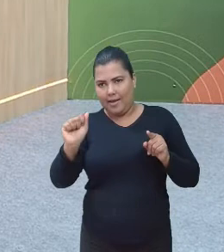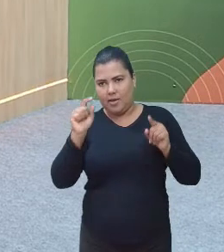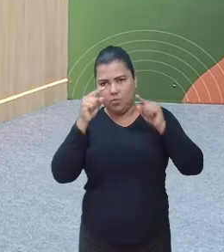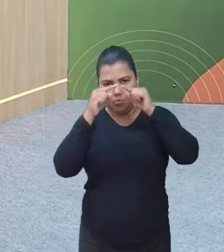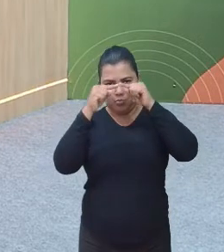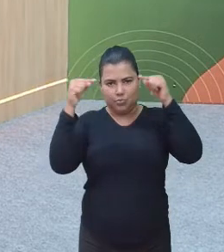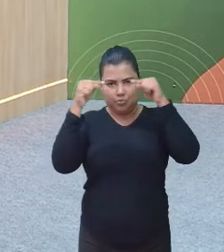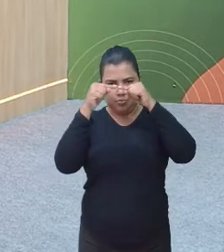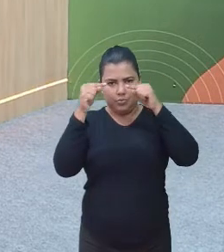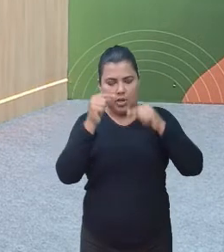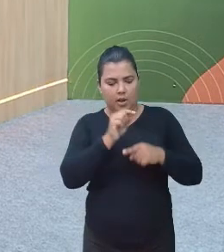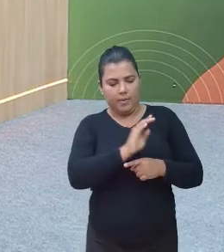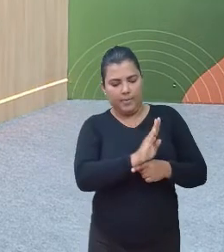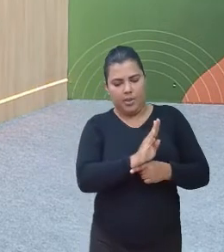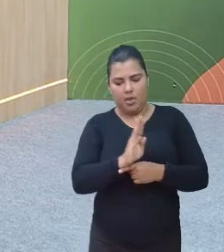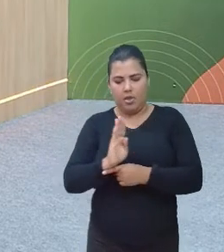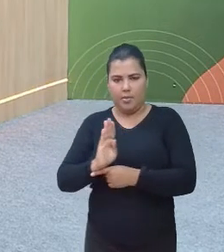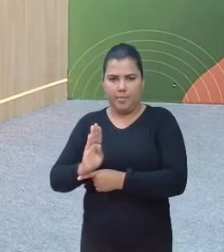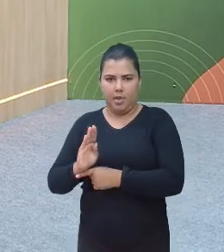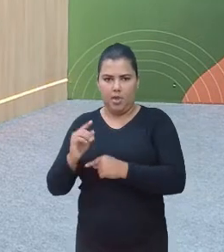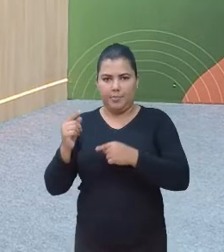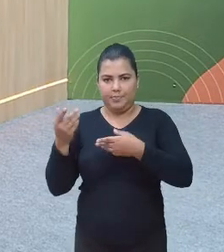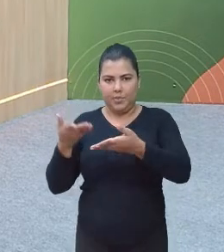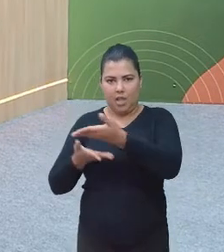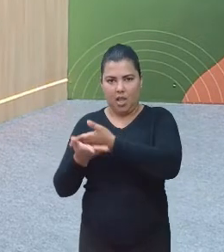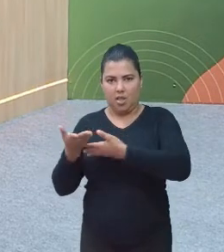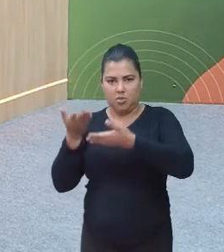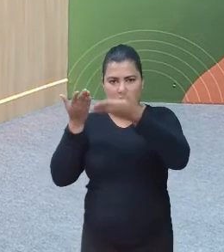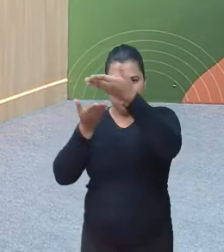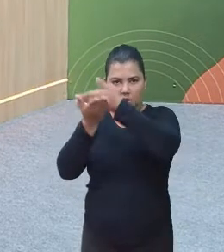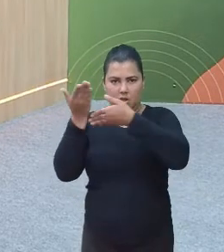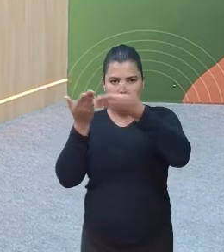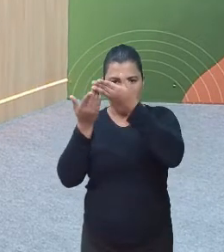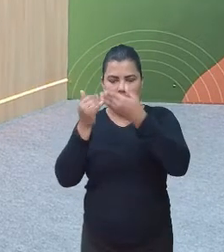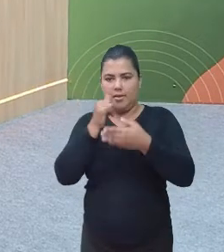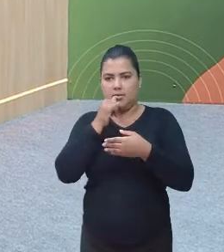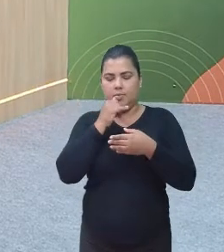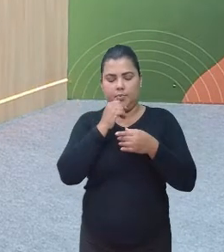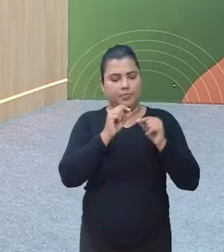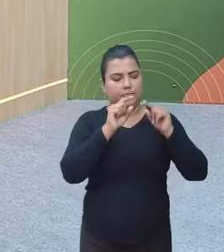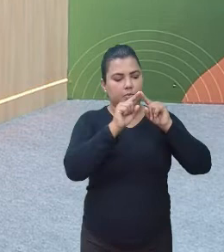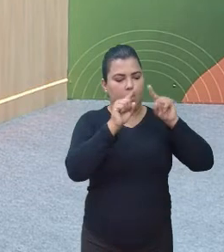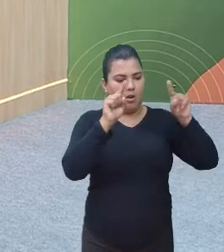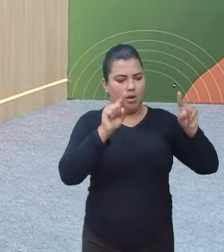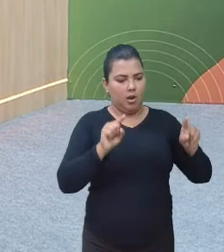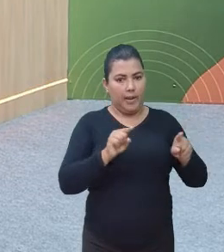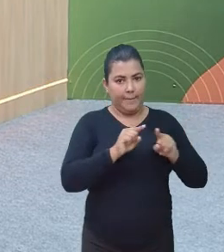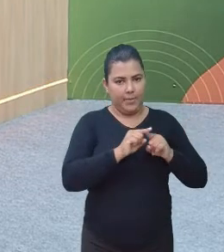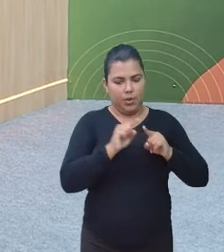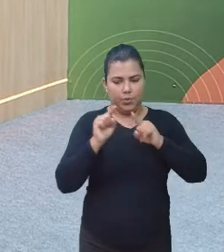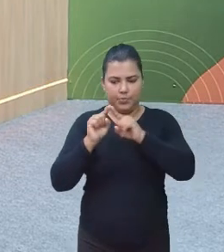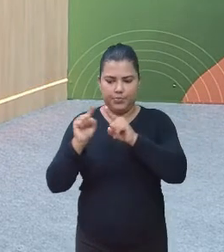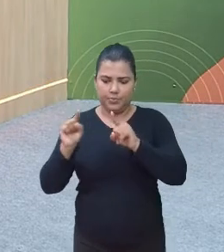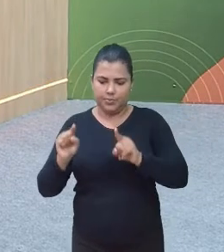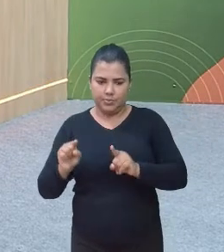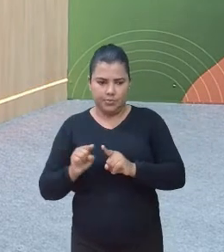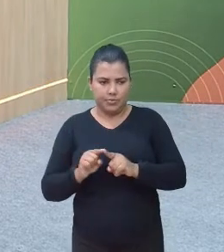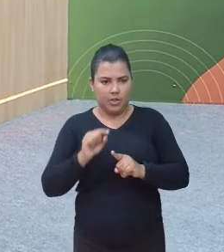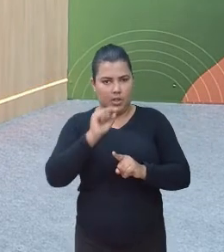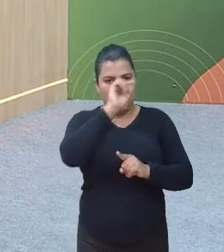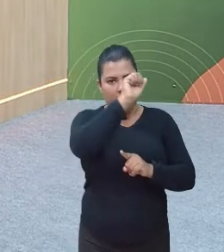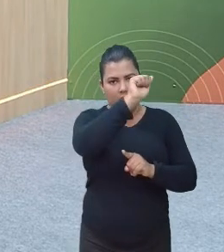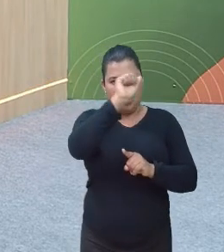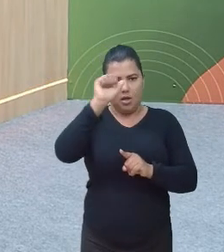estou querendo dizer é que a gente vai tentar relacionar a altura de um com a altura do outro, a largura de um com